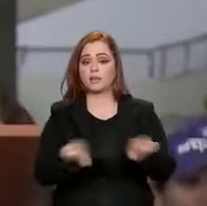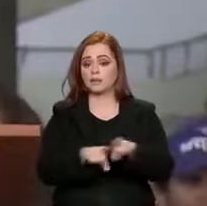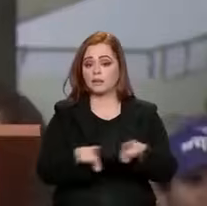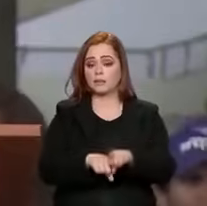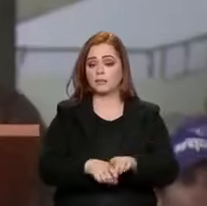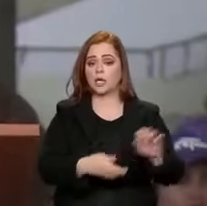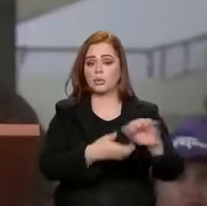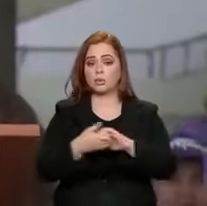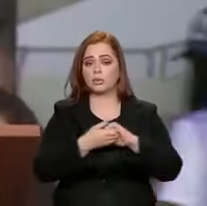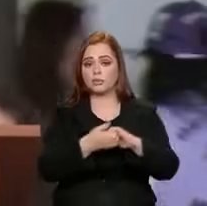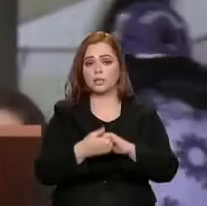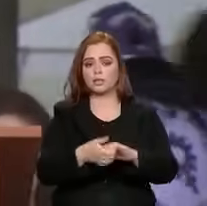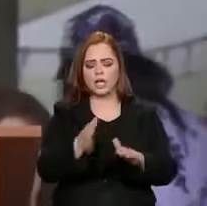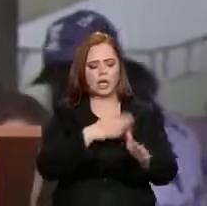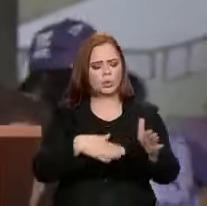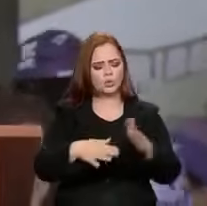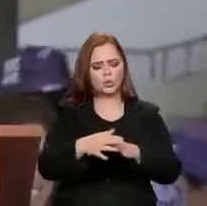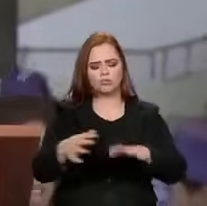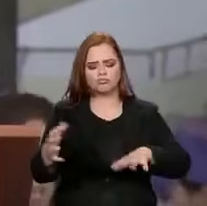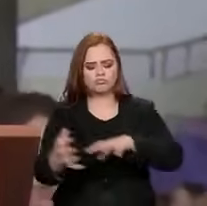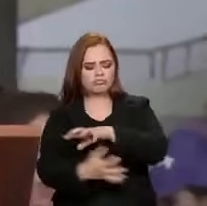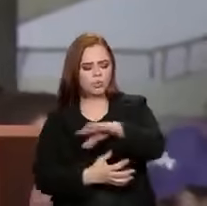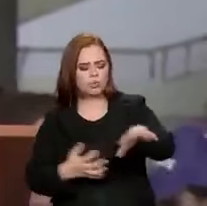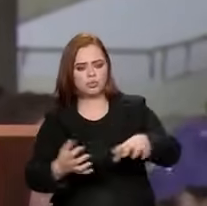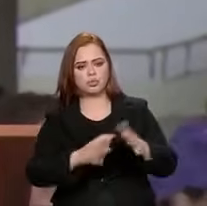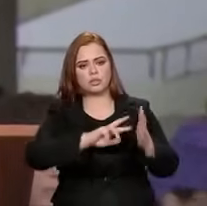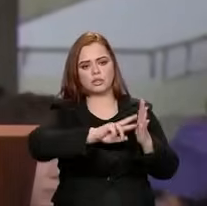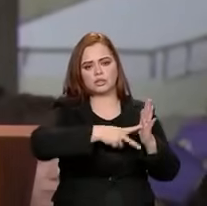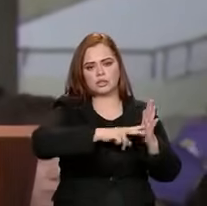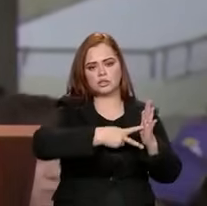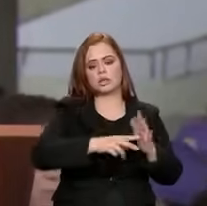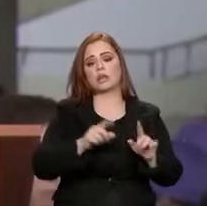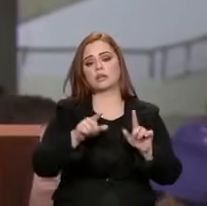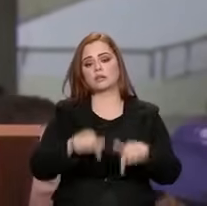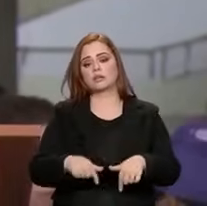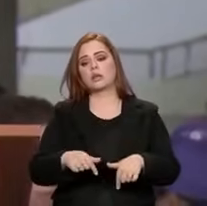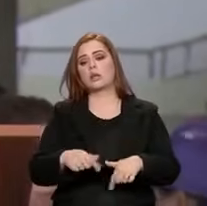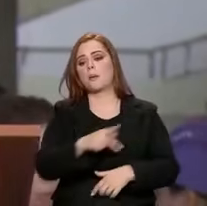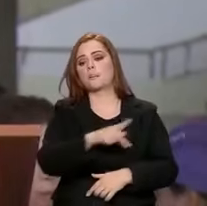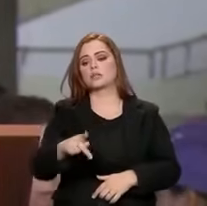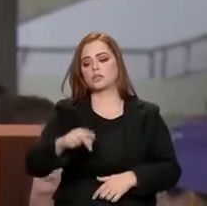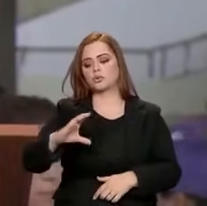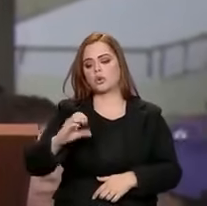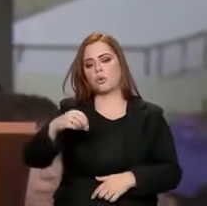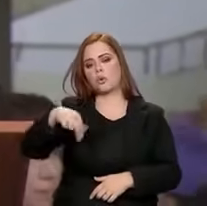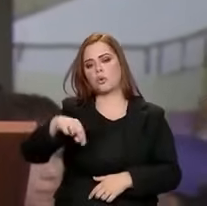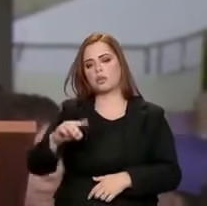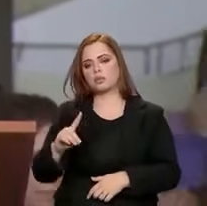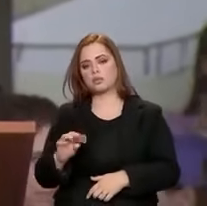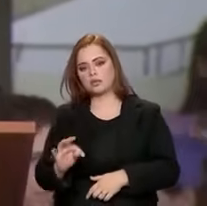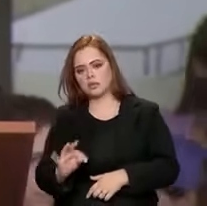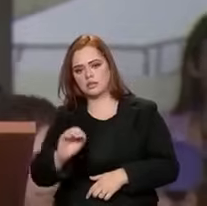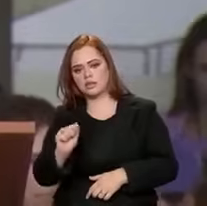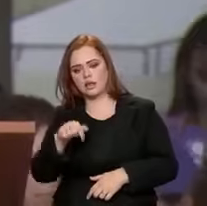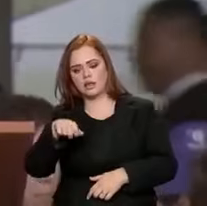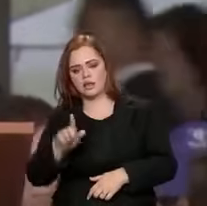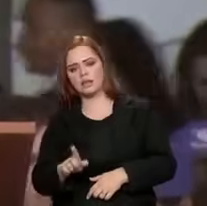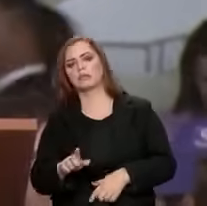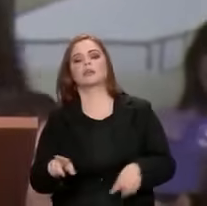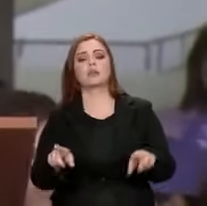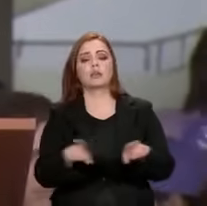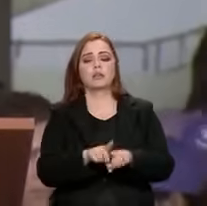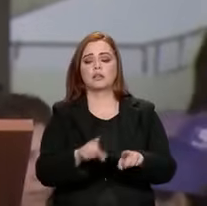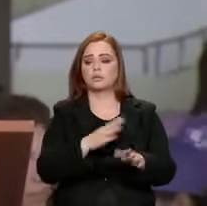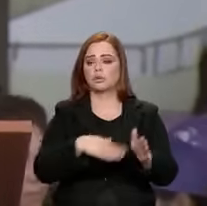cumprimentar todo o movimento sindical na pessoa do presidente da Contagem Aristides e todas as